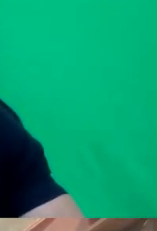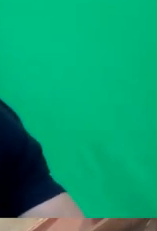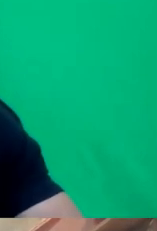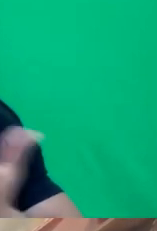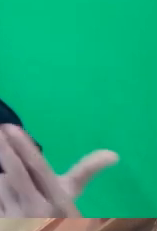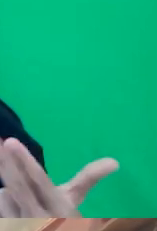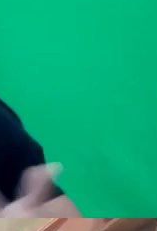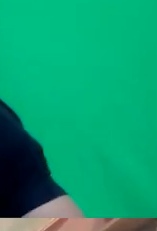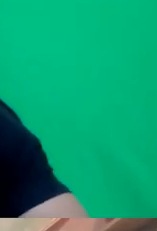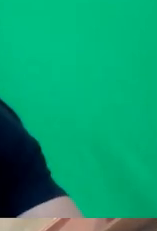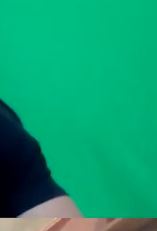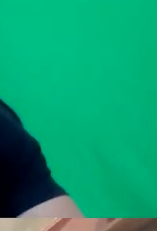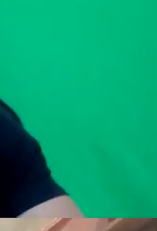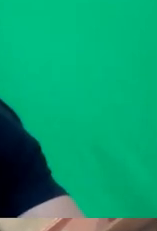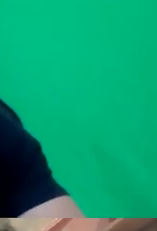também.